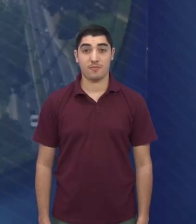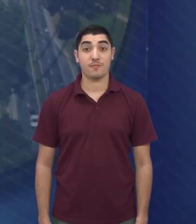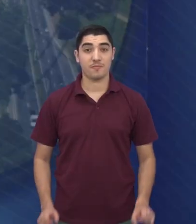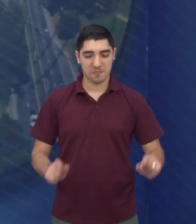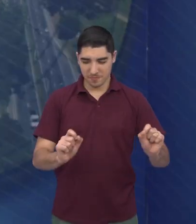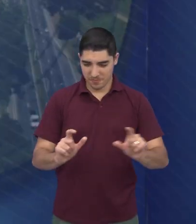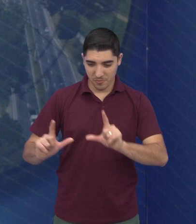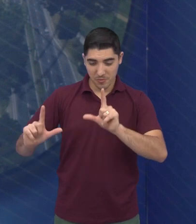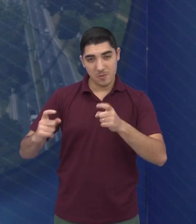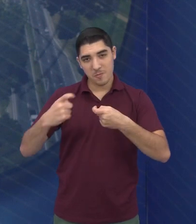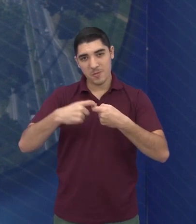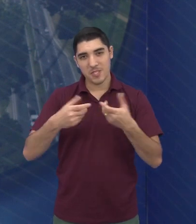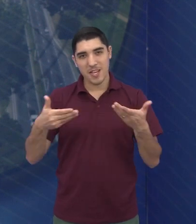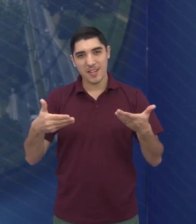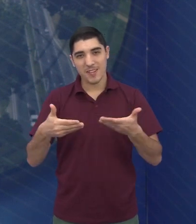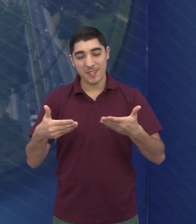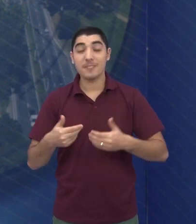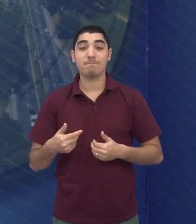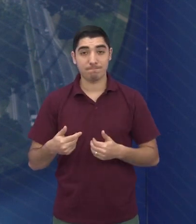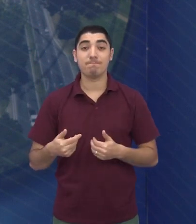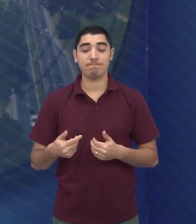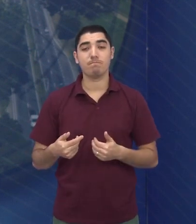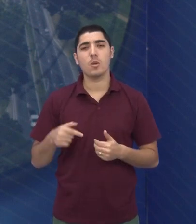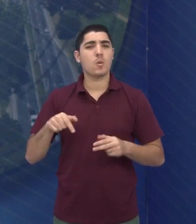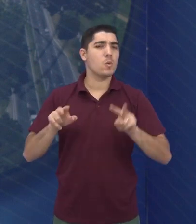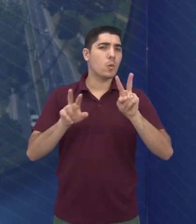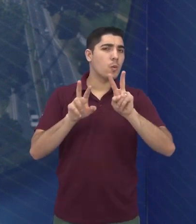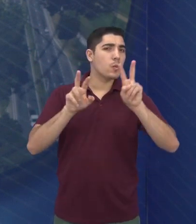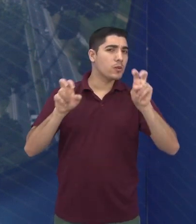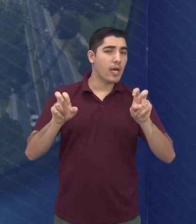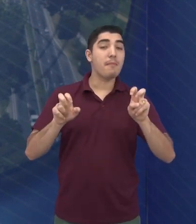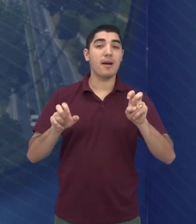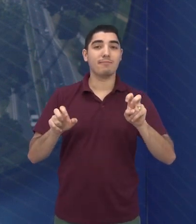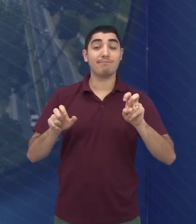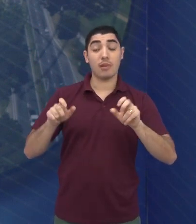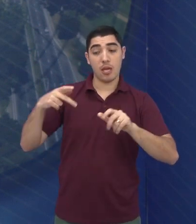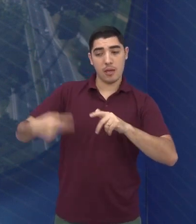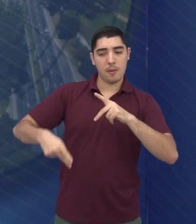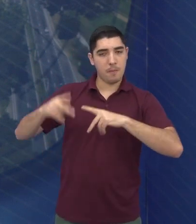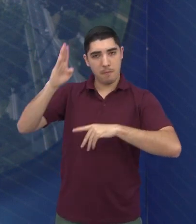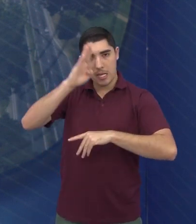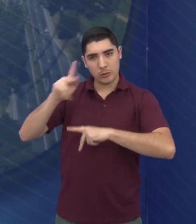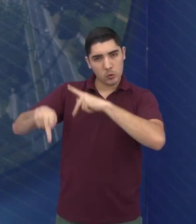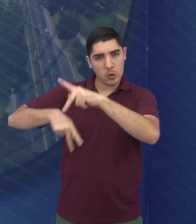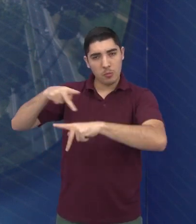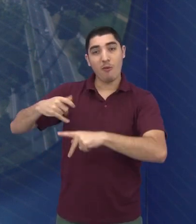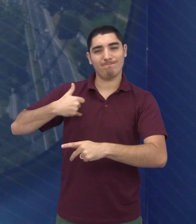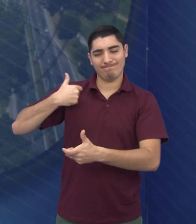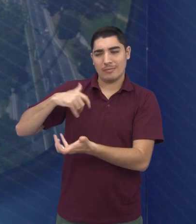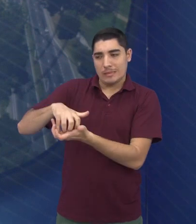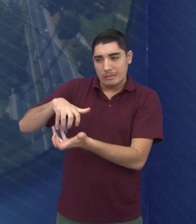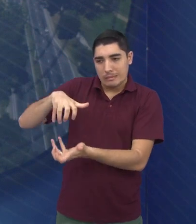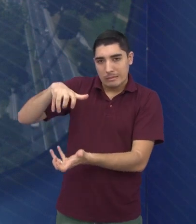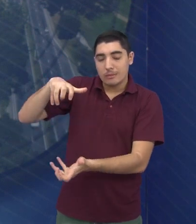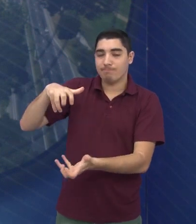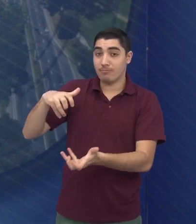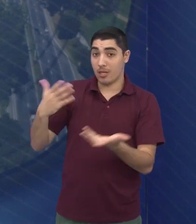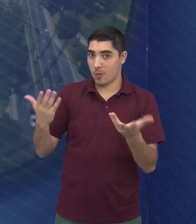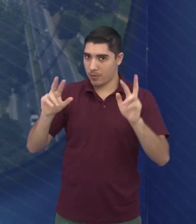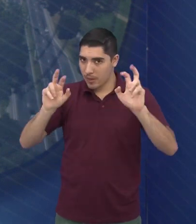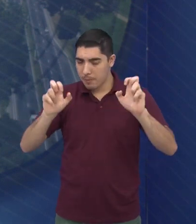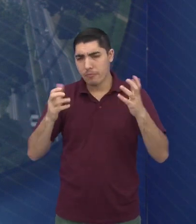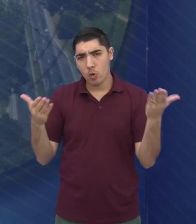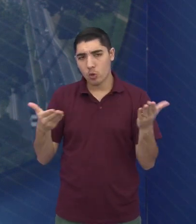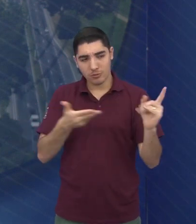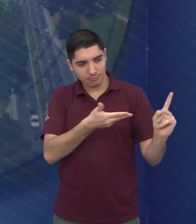Estamos de volta com Diálogos da Cidade. Hoje estamos falando sobre o envelhecimento da população brasileira e eu estou recebendo aqui no estúdio